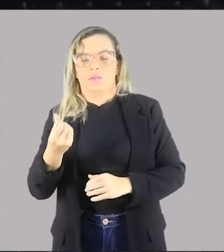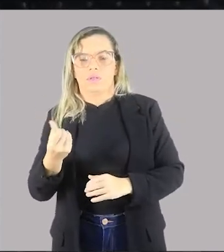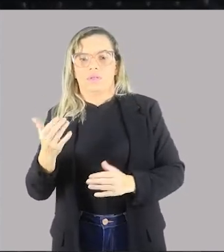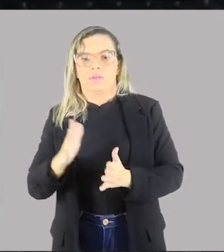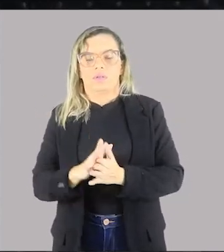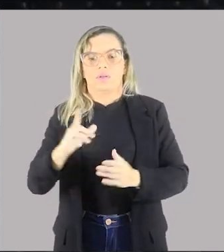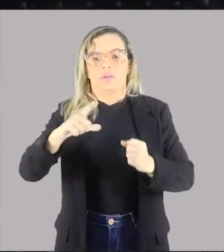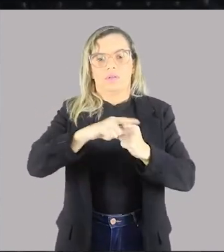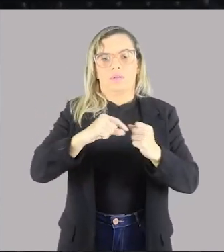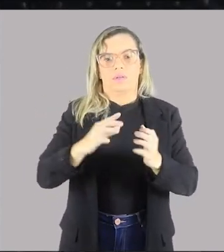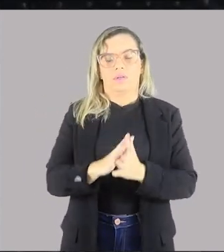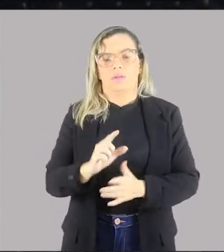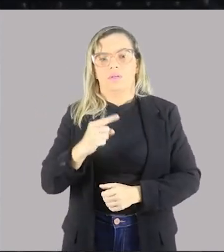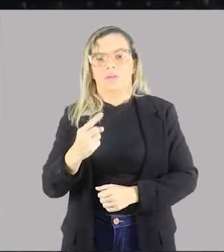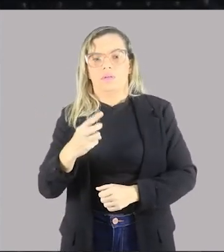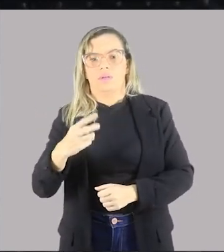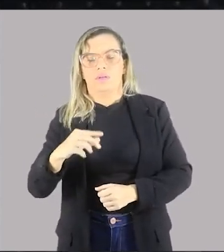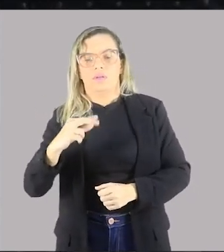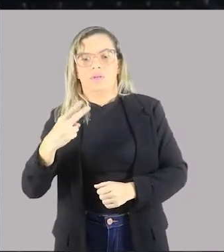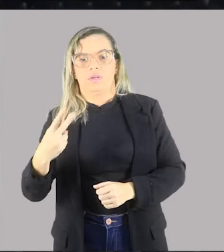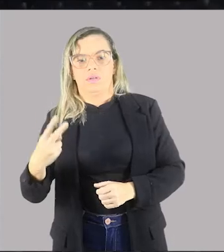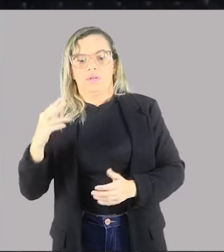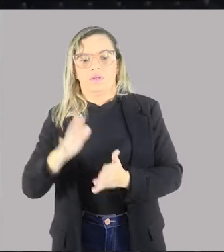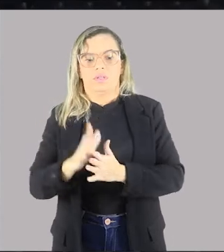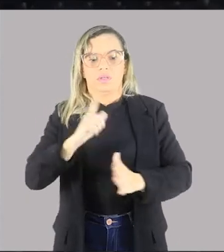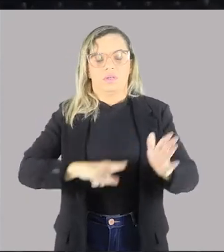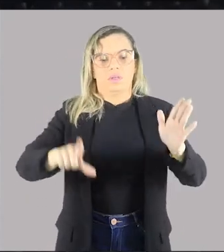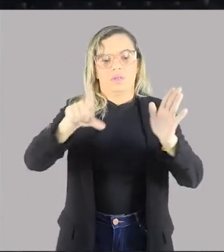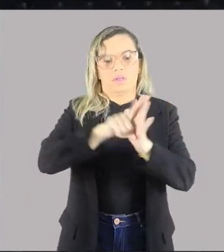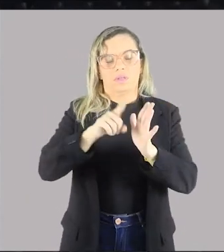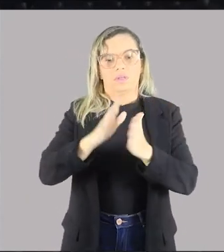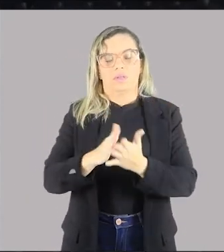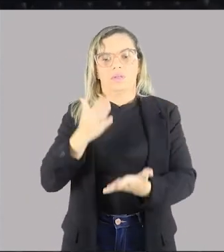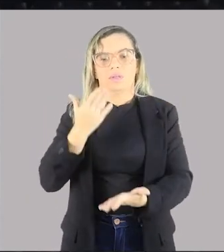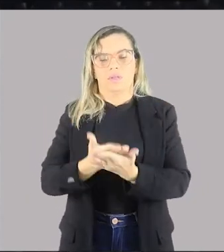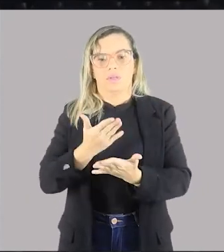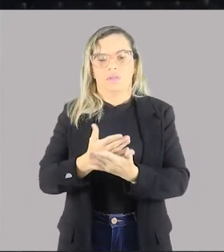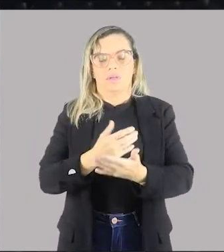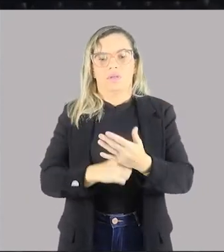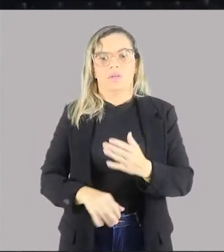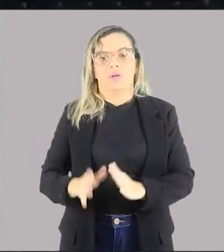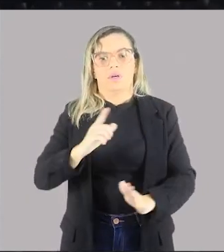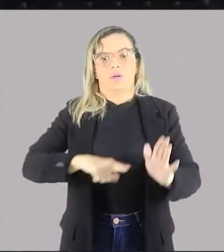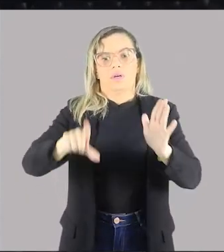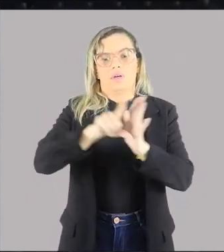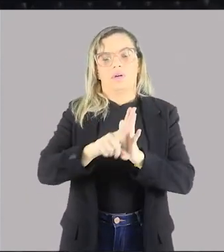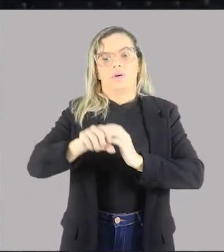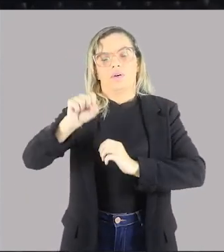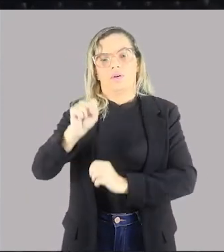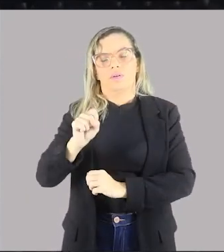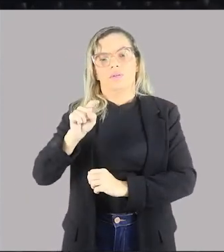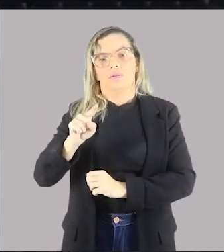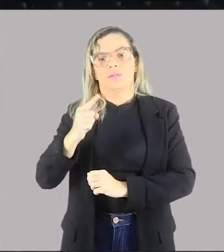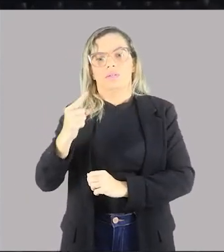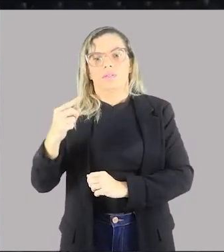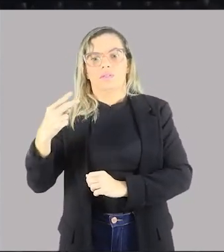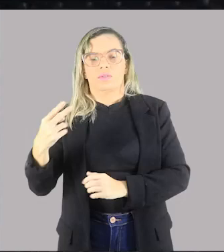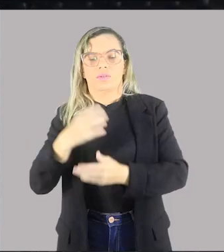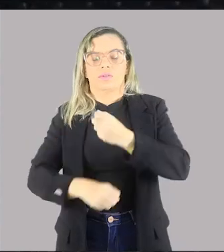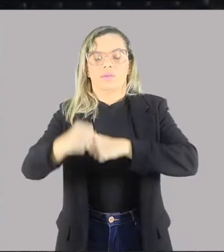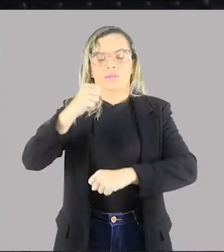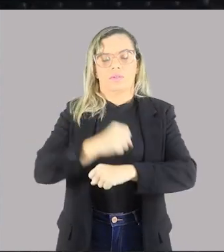artigo 132 da lei que estamos trabalhando, a lei 8.112 de 90.